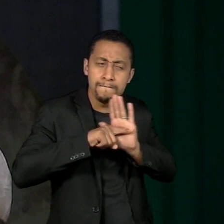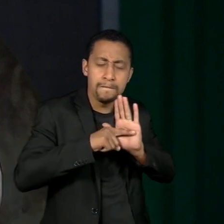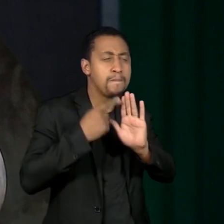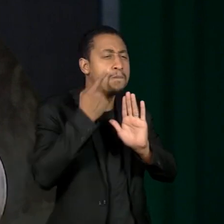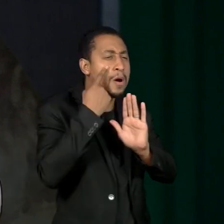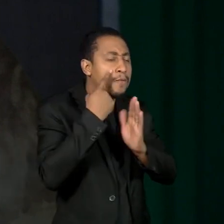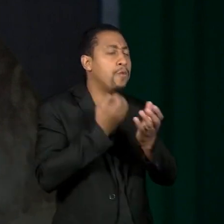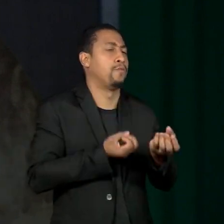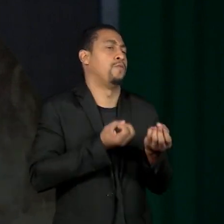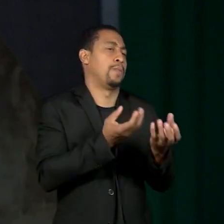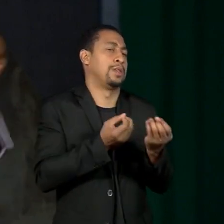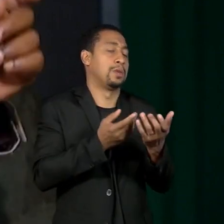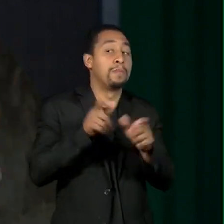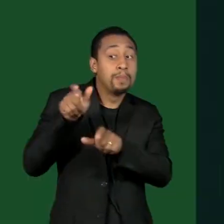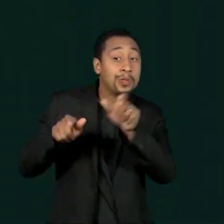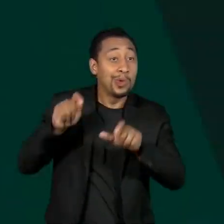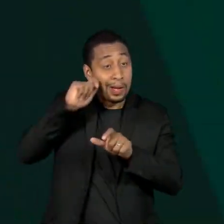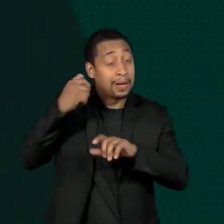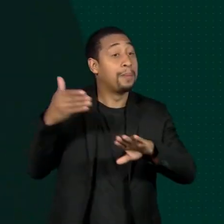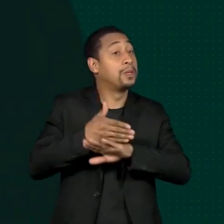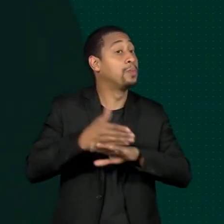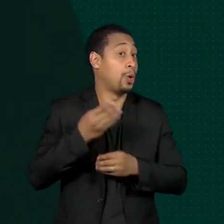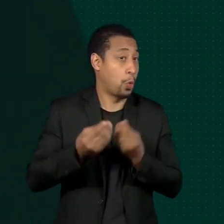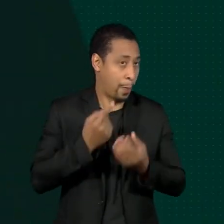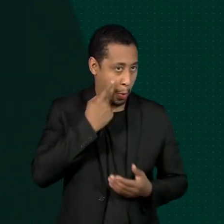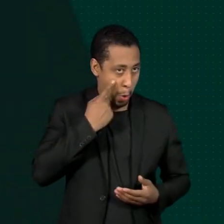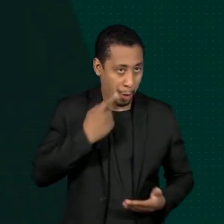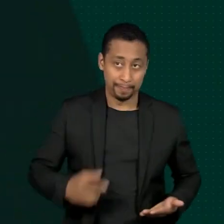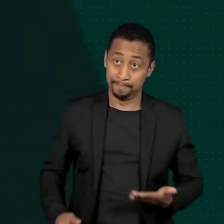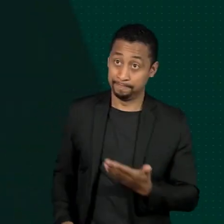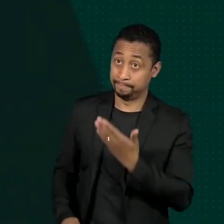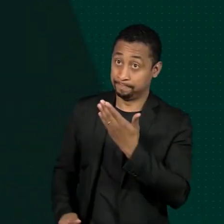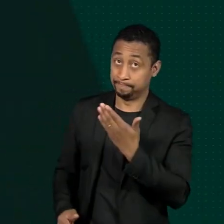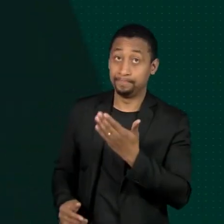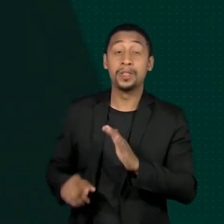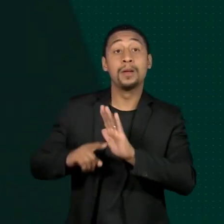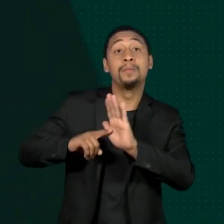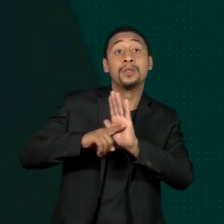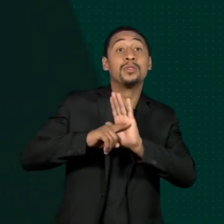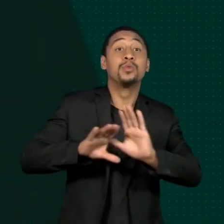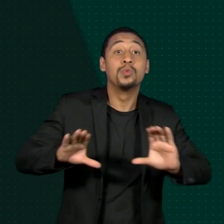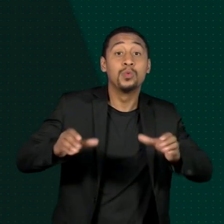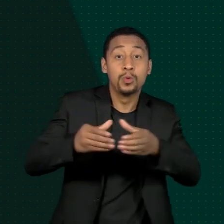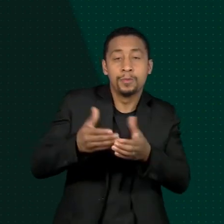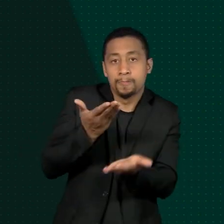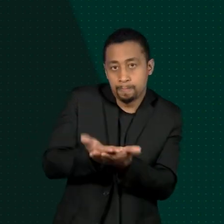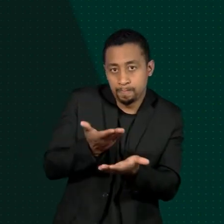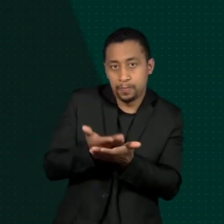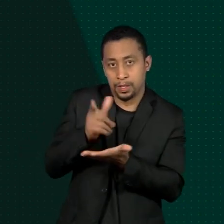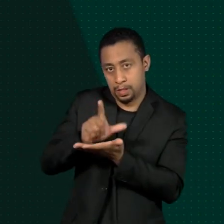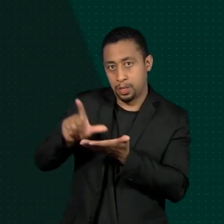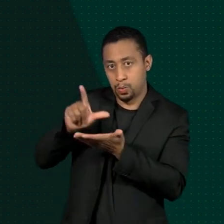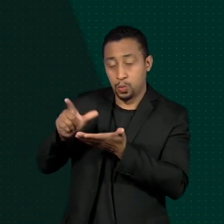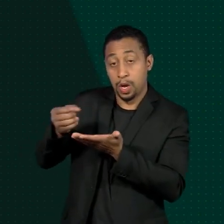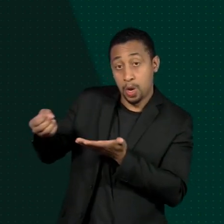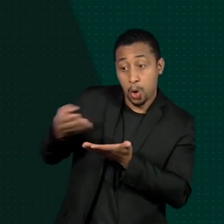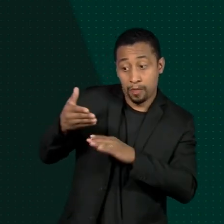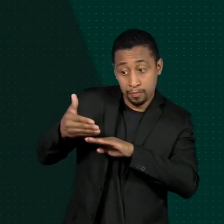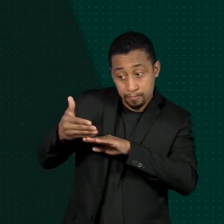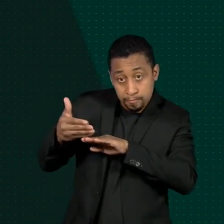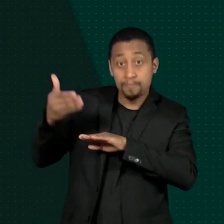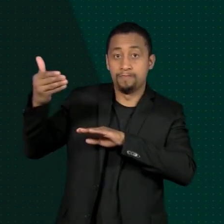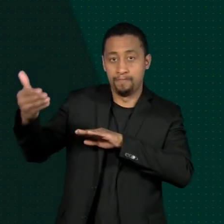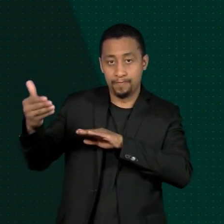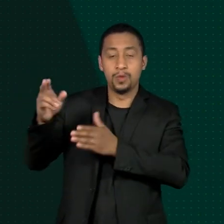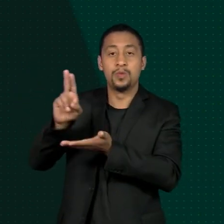dos negros nesse ambiente literário. Vamos lá. De acordo com a pesquisa realizada pelo Grupo de Estudos de Literatura Contemporânea da Universidade